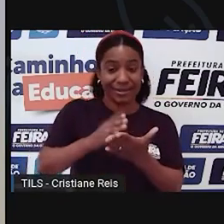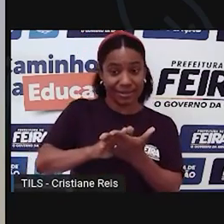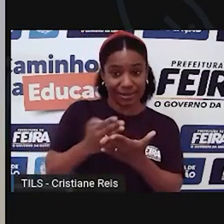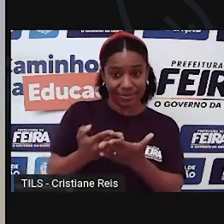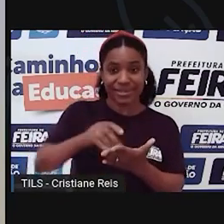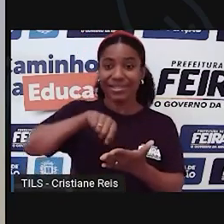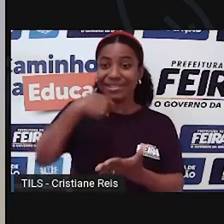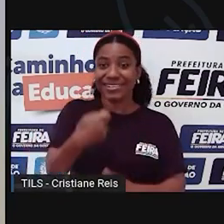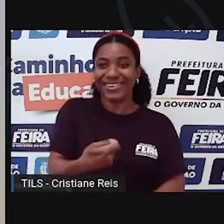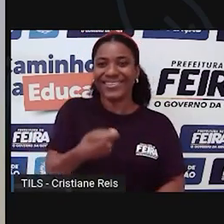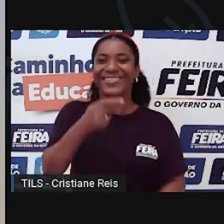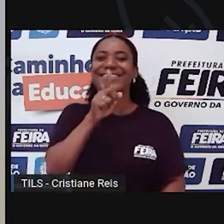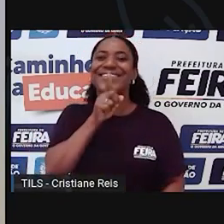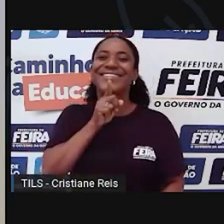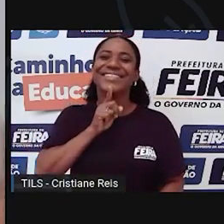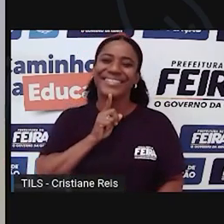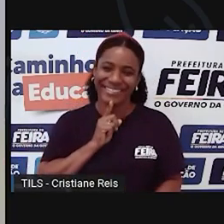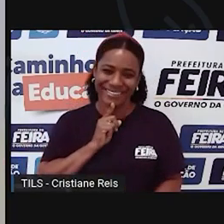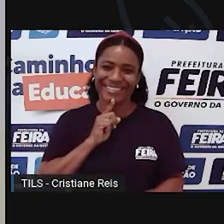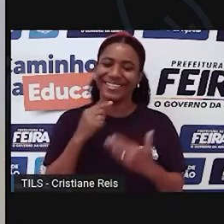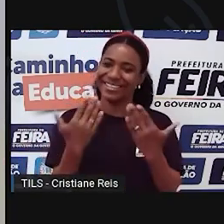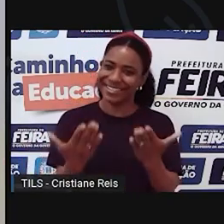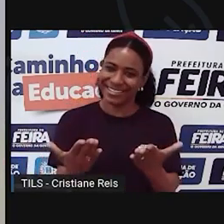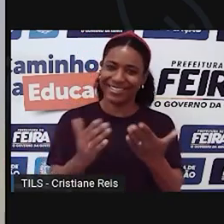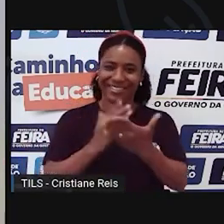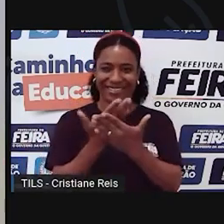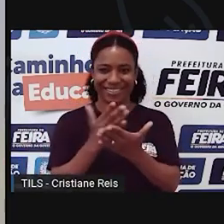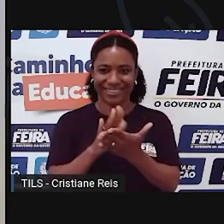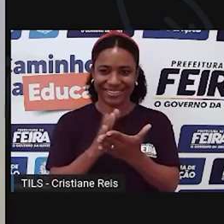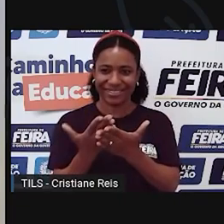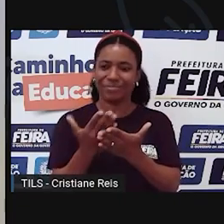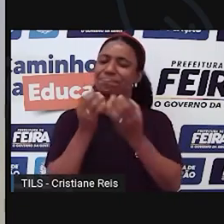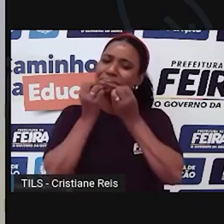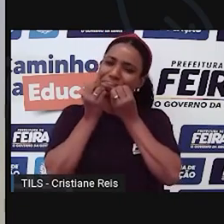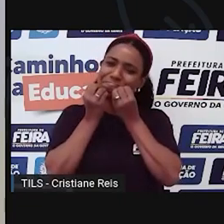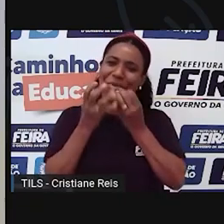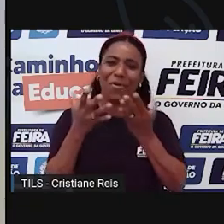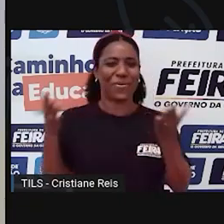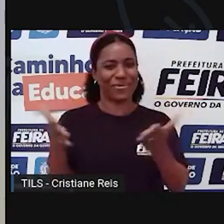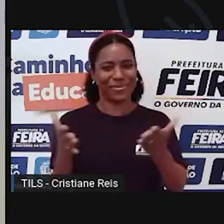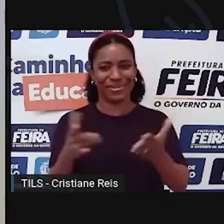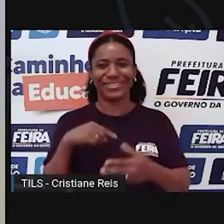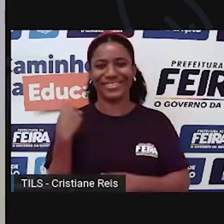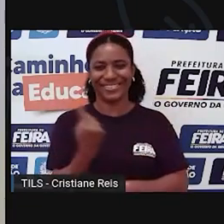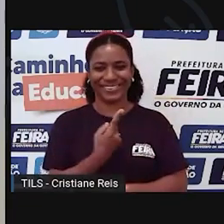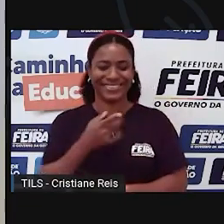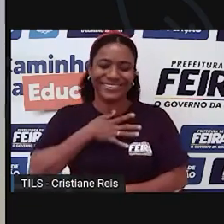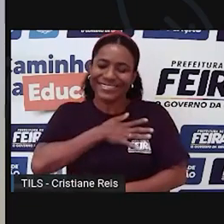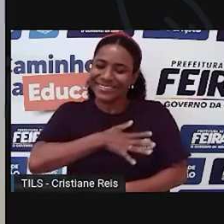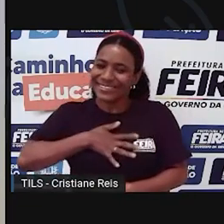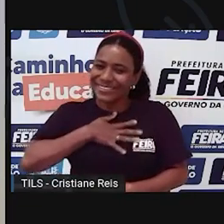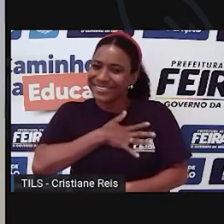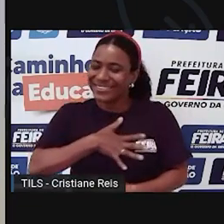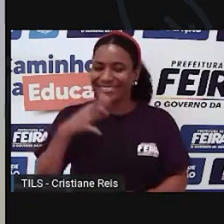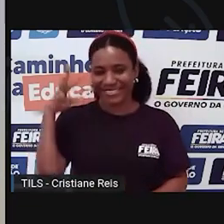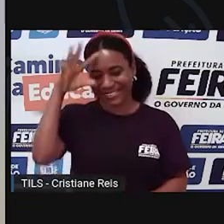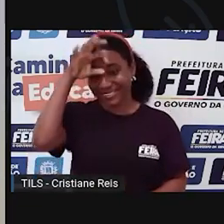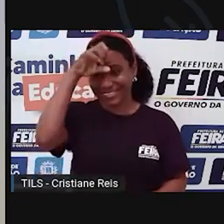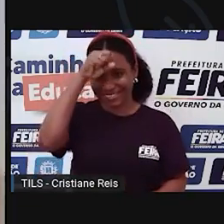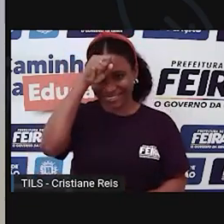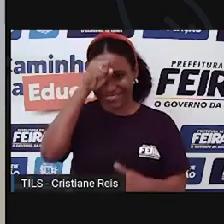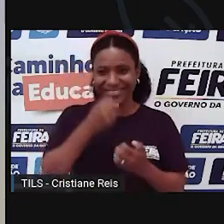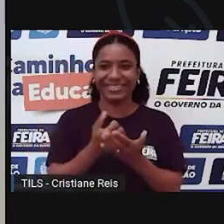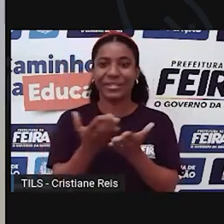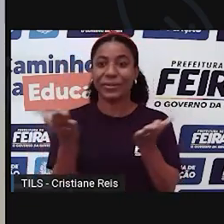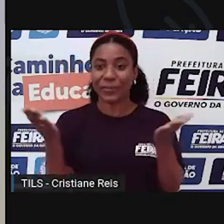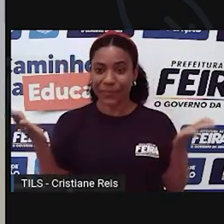acompanhar na aula de hoje, né? Que seja, digamos assim, muito proveitosa, muito prazerosa para todos vocês. Bom,